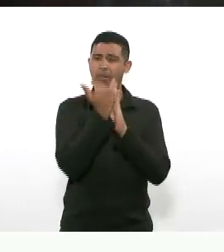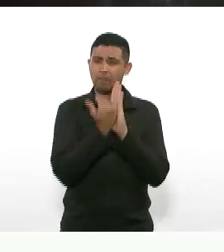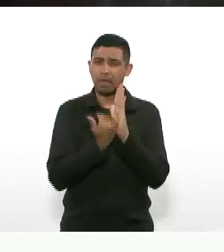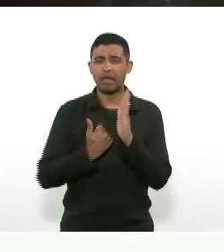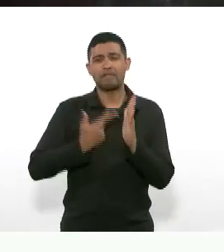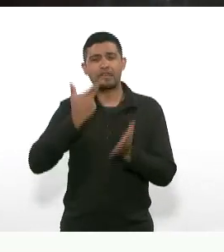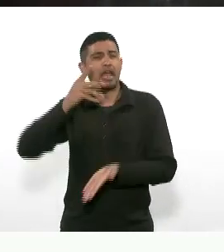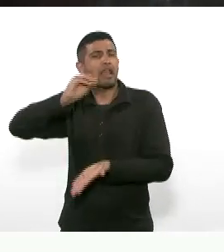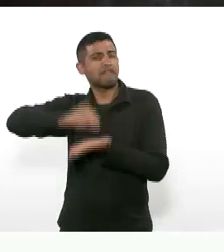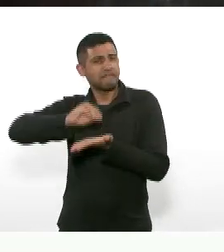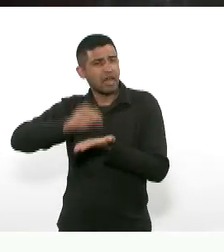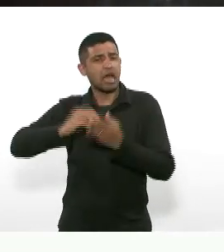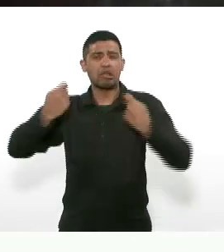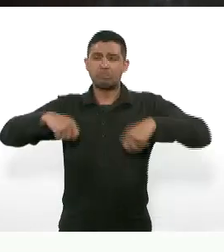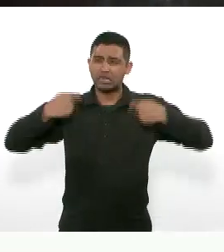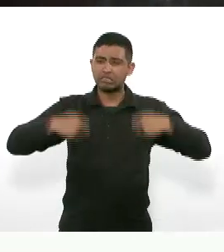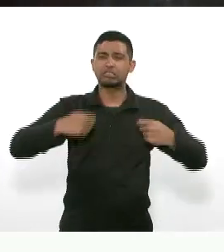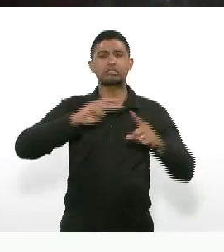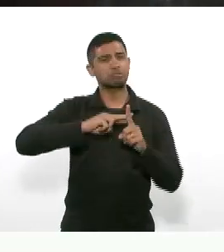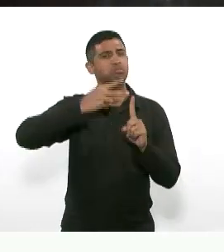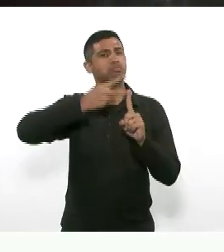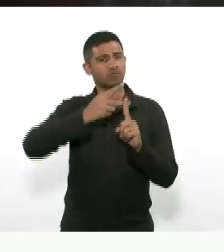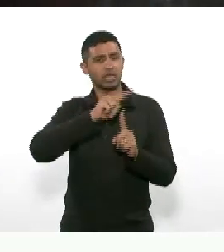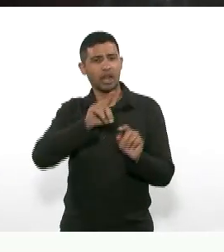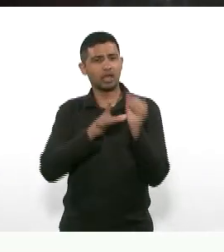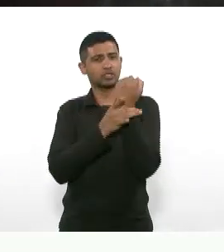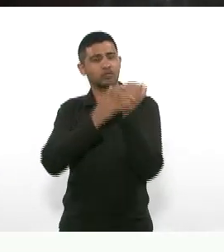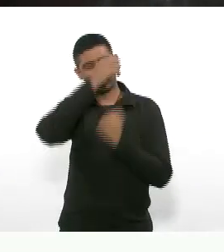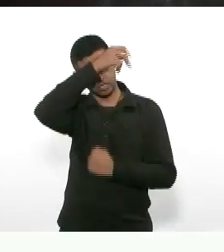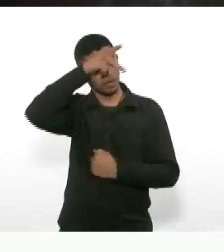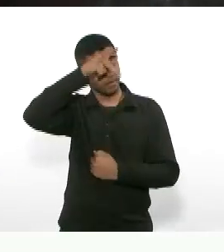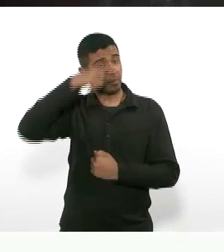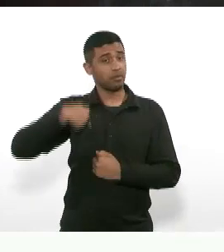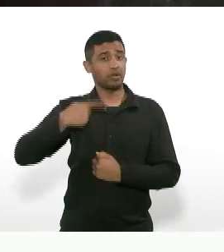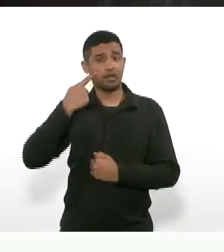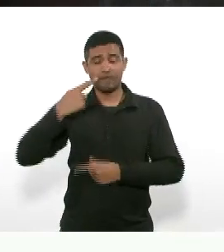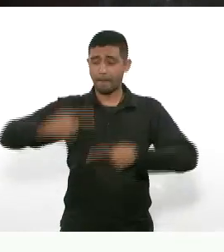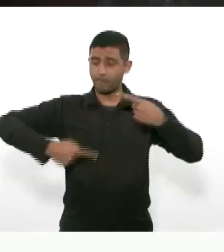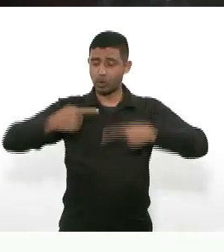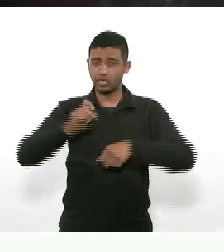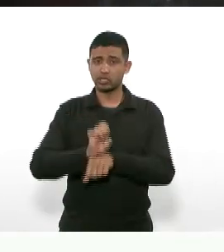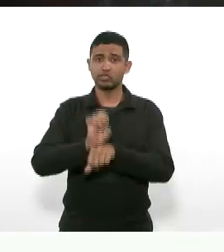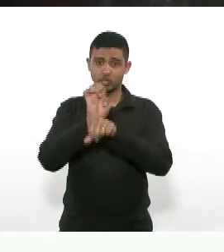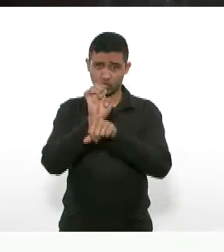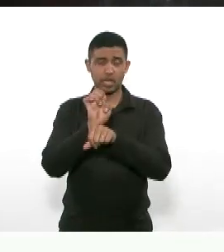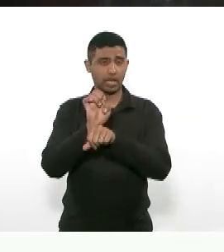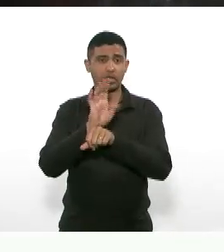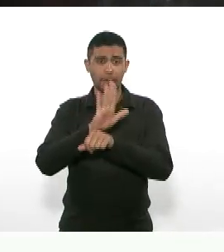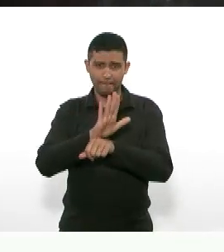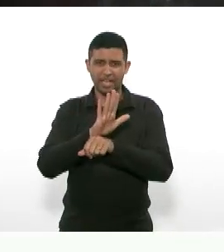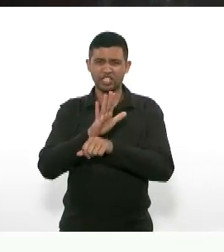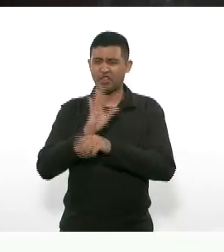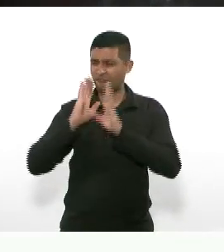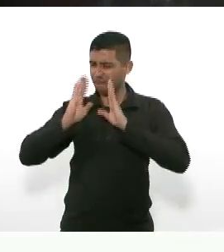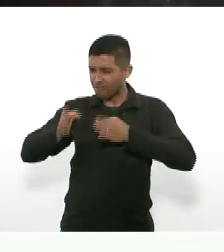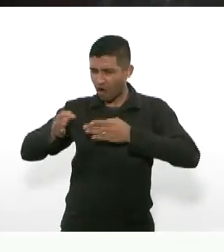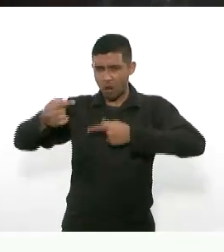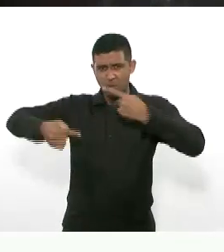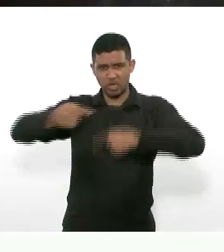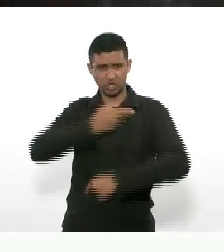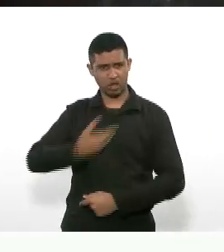de alçar a segurança pública ao status de política de Estado e não de política de governo,